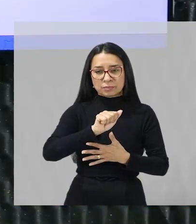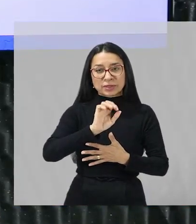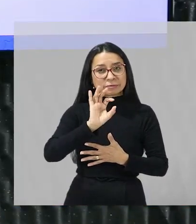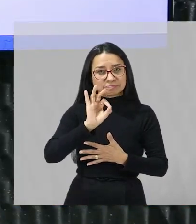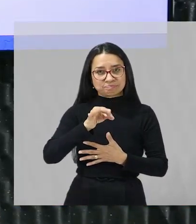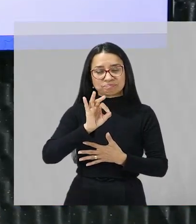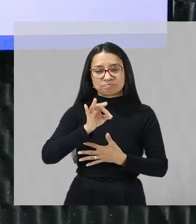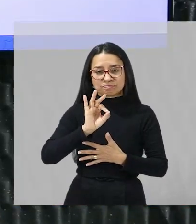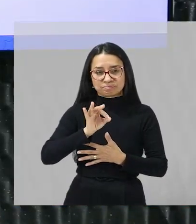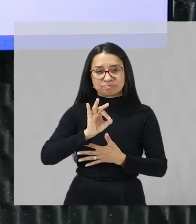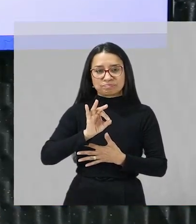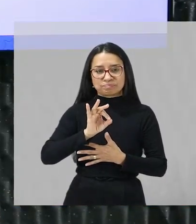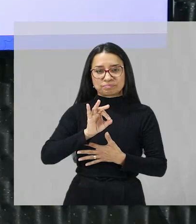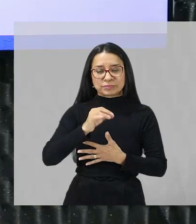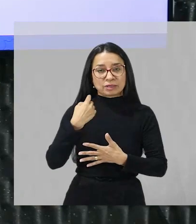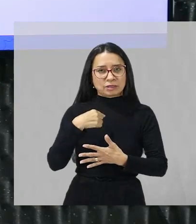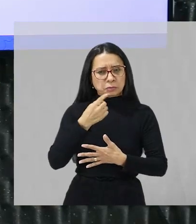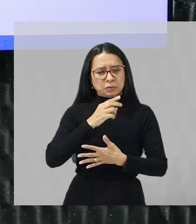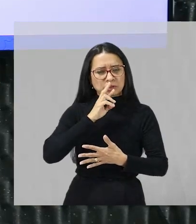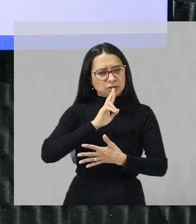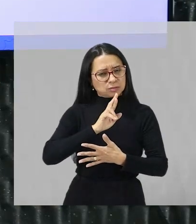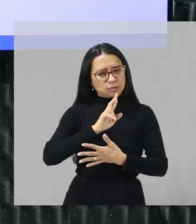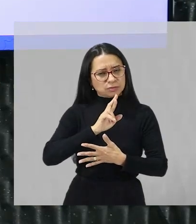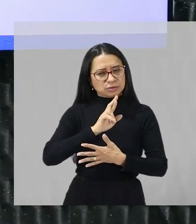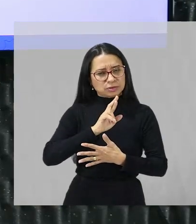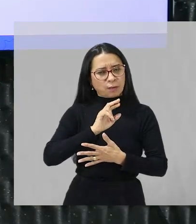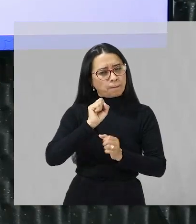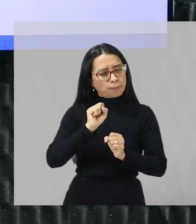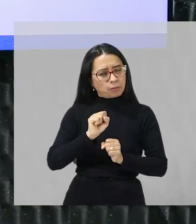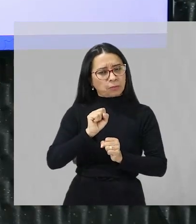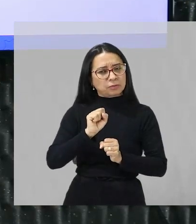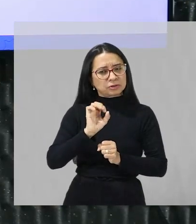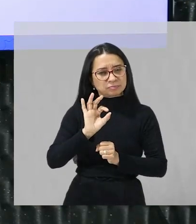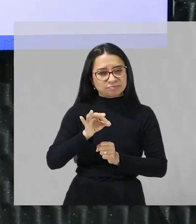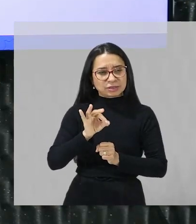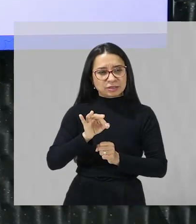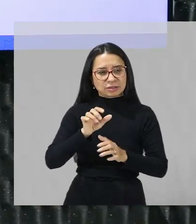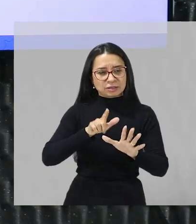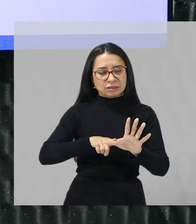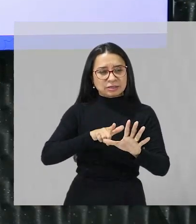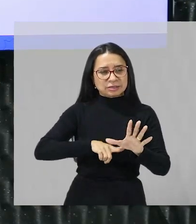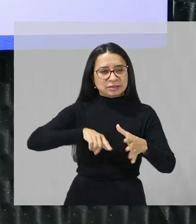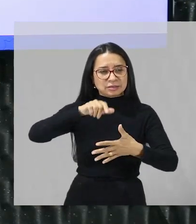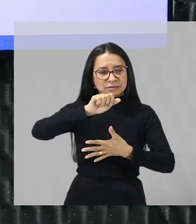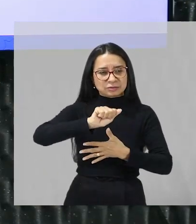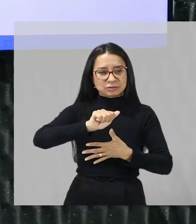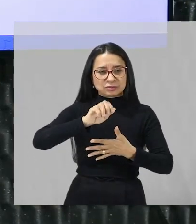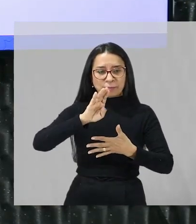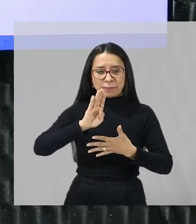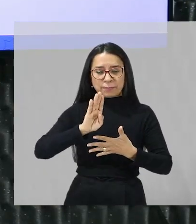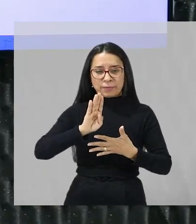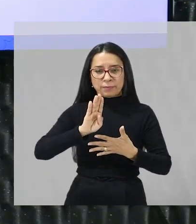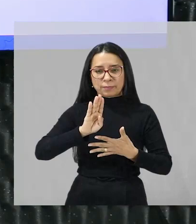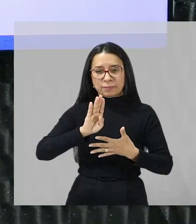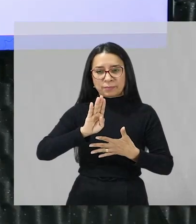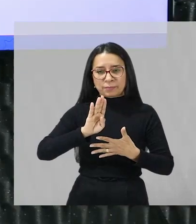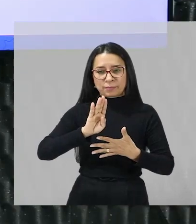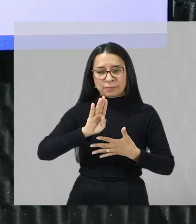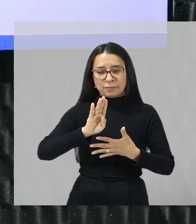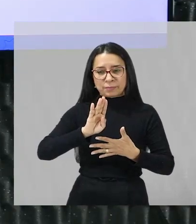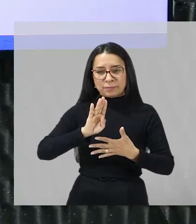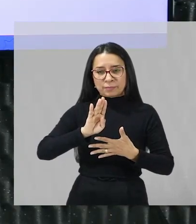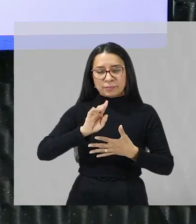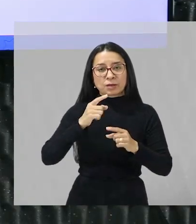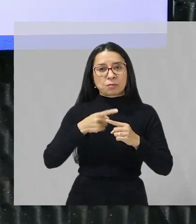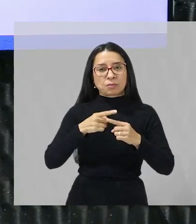Correto. Provavelmente é a nossa opção correta, letra A. O preconceito racial é mais forte nas famílias sem instrução. Não é verdade, porque a